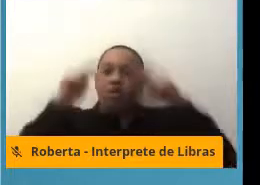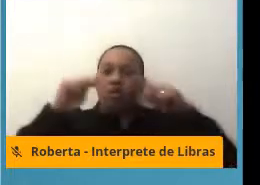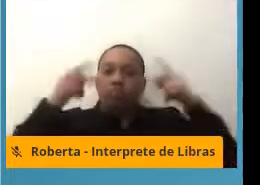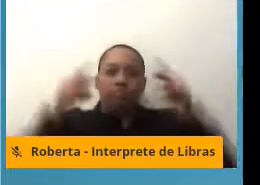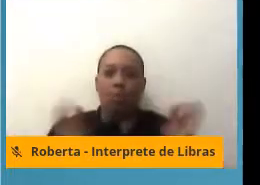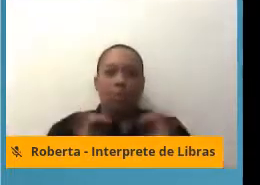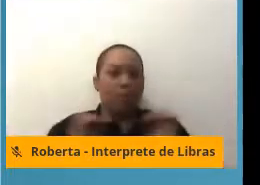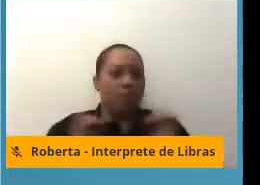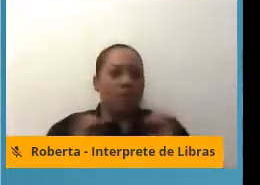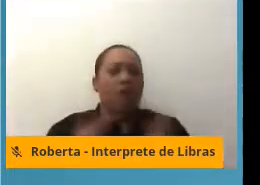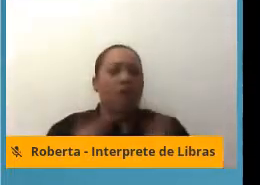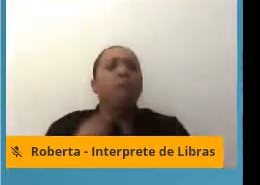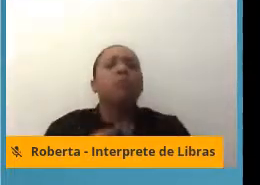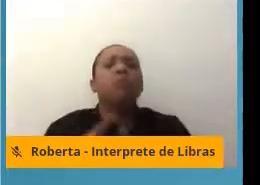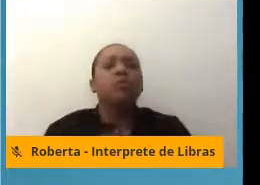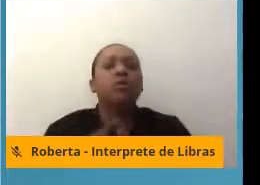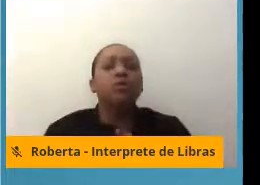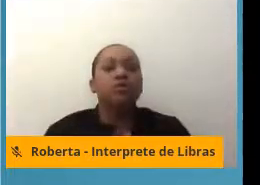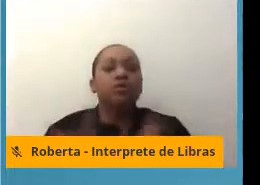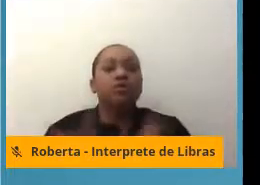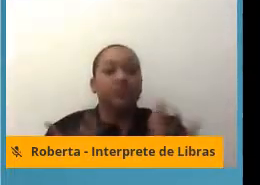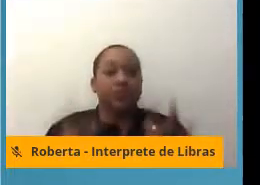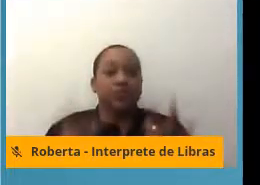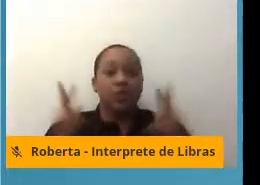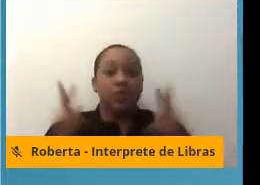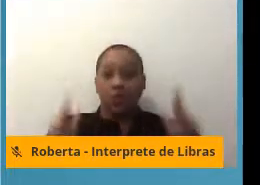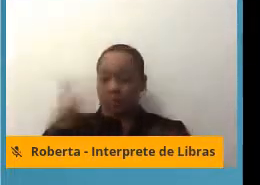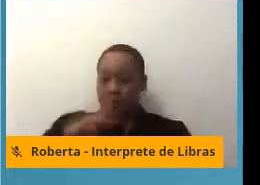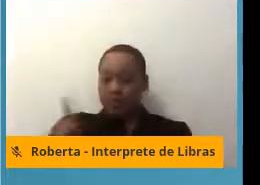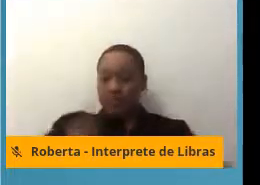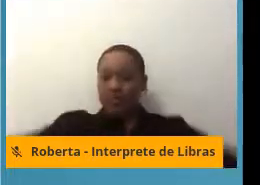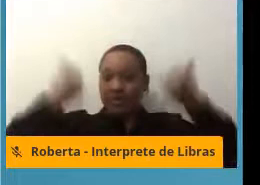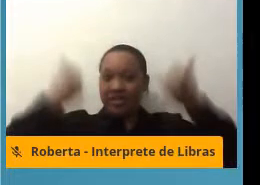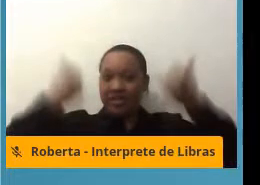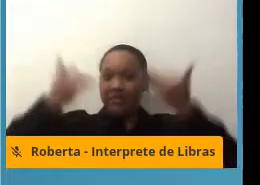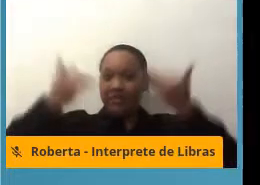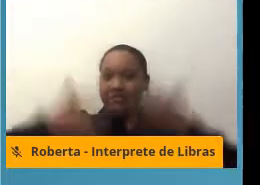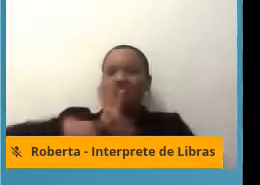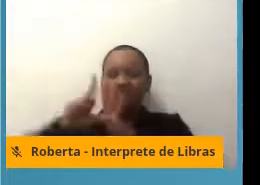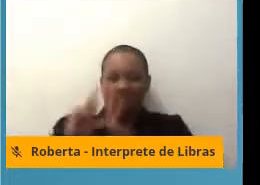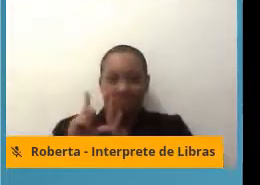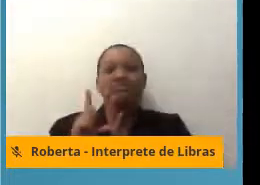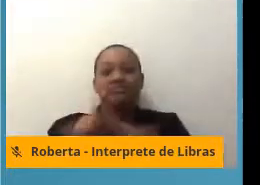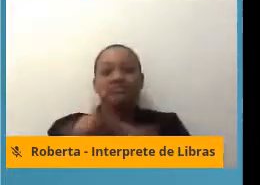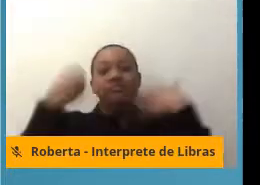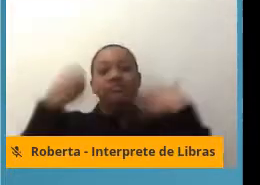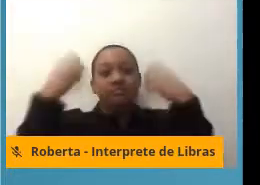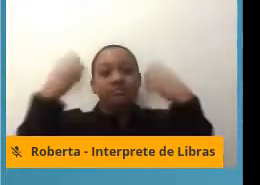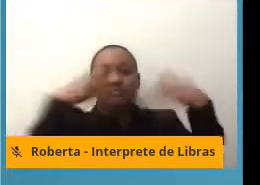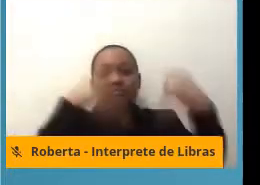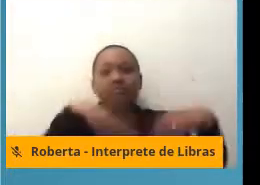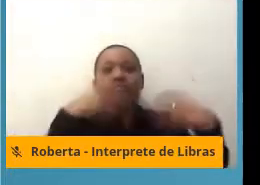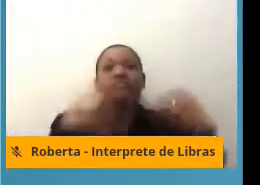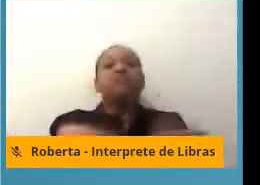né, como o professor Fernando falou antes, a gente já sabe tratar melhor